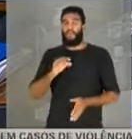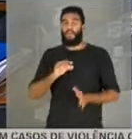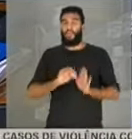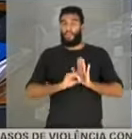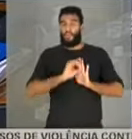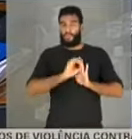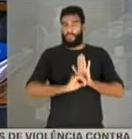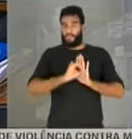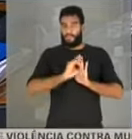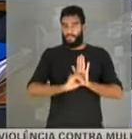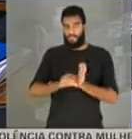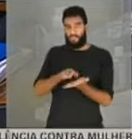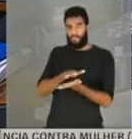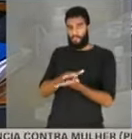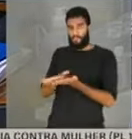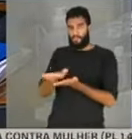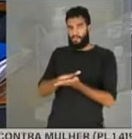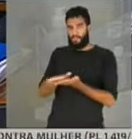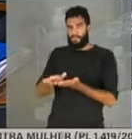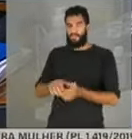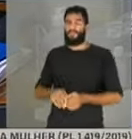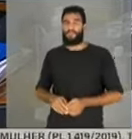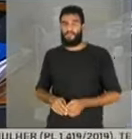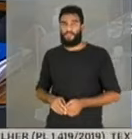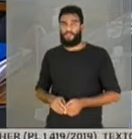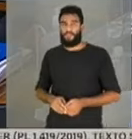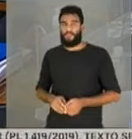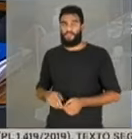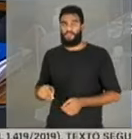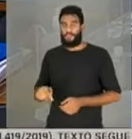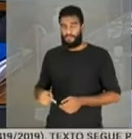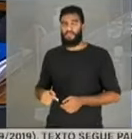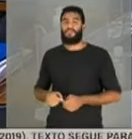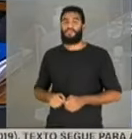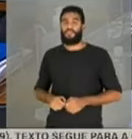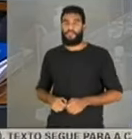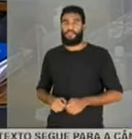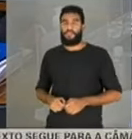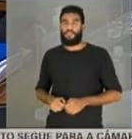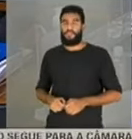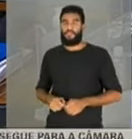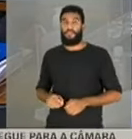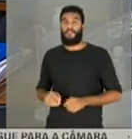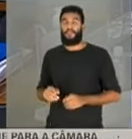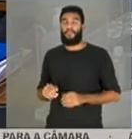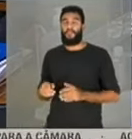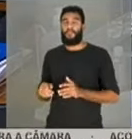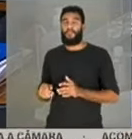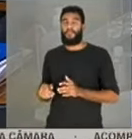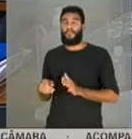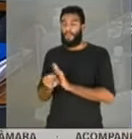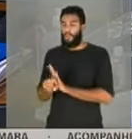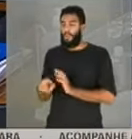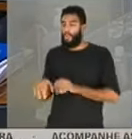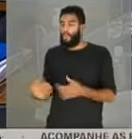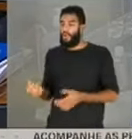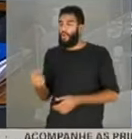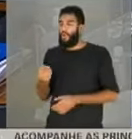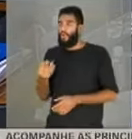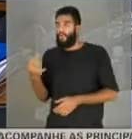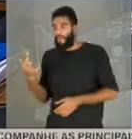no ofício que encaminha o memorando de entendimento, quando é perguntado qual o valor de remuneração